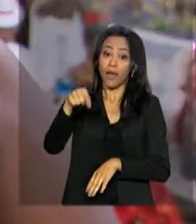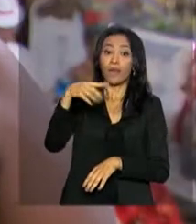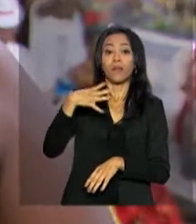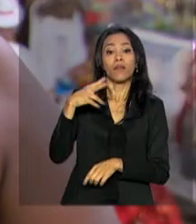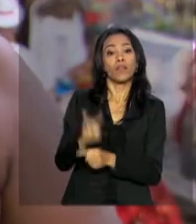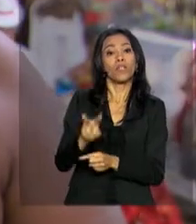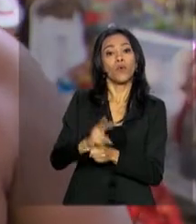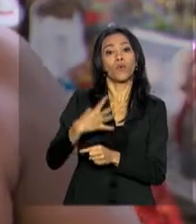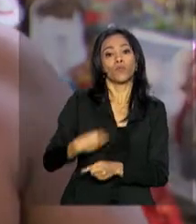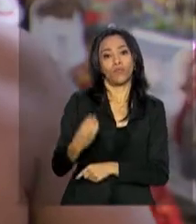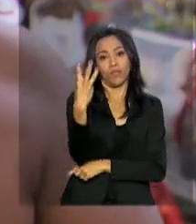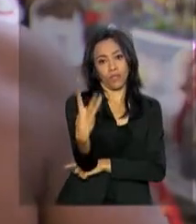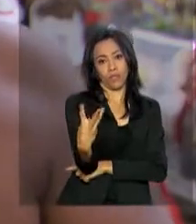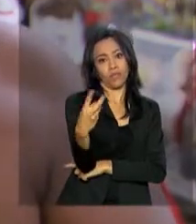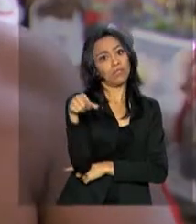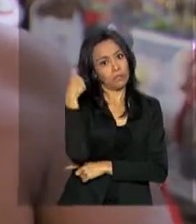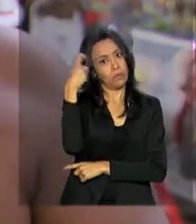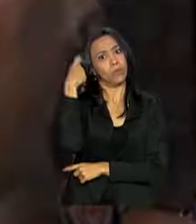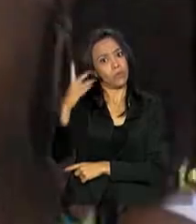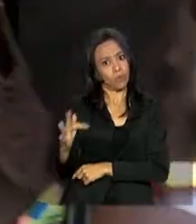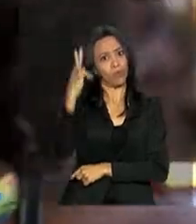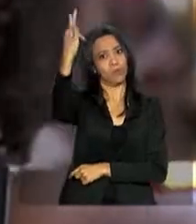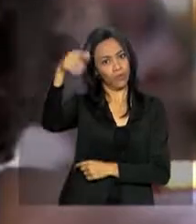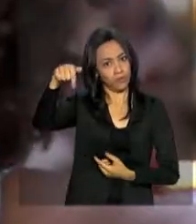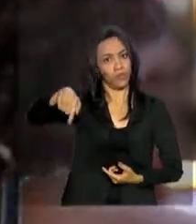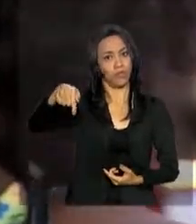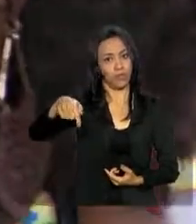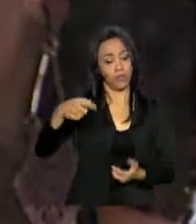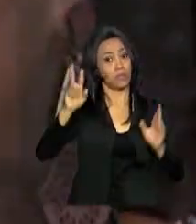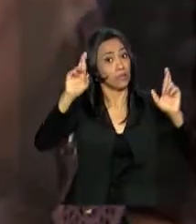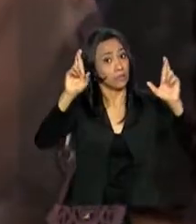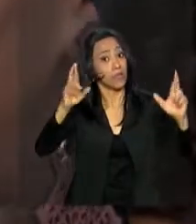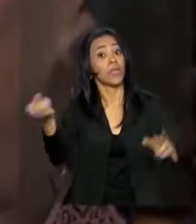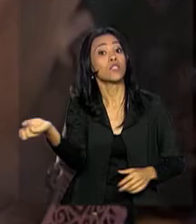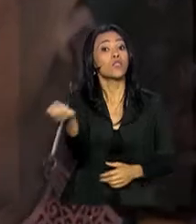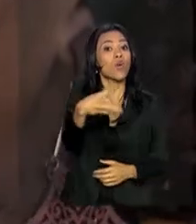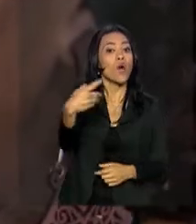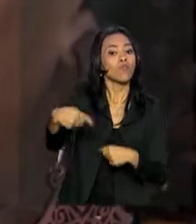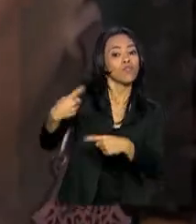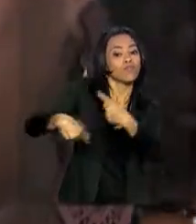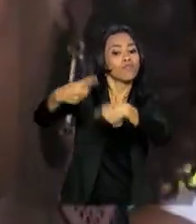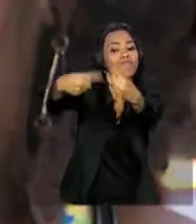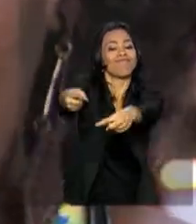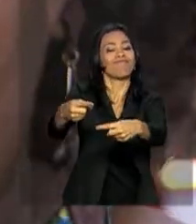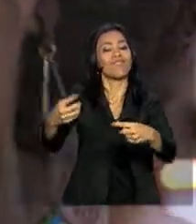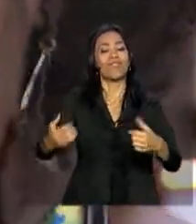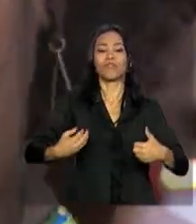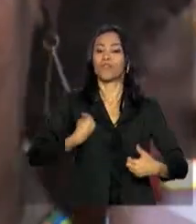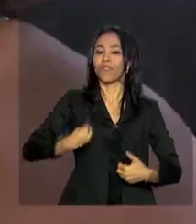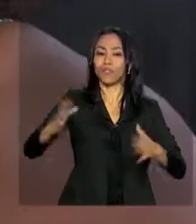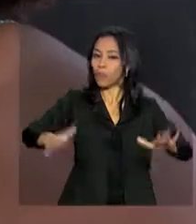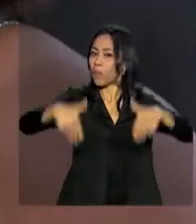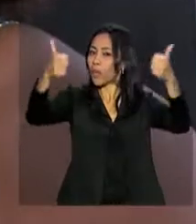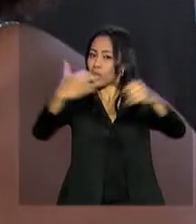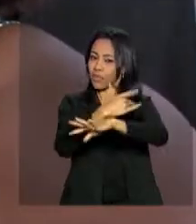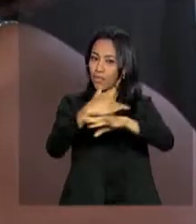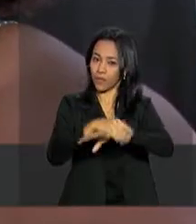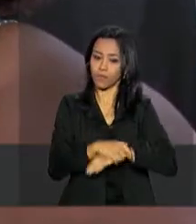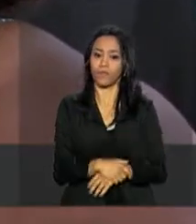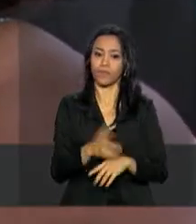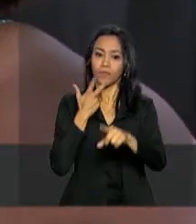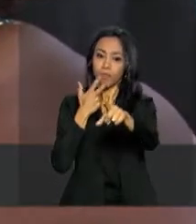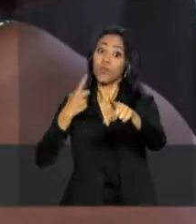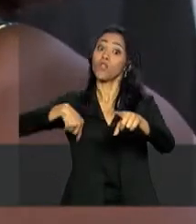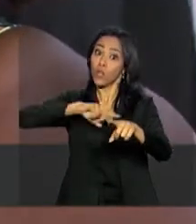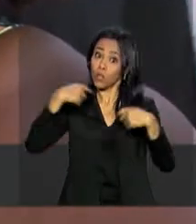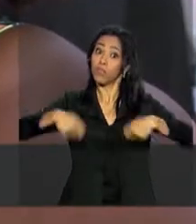Confessa que se preocupa com o futuro deles e espera que as novas gerações vivam numa cidade melhor. Nós precisamos